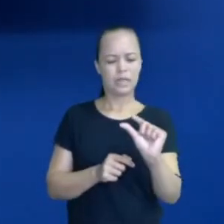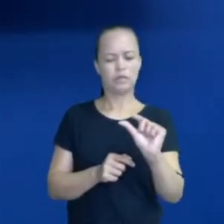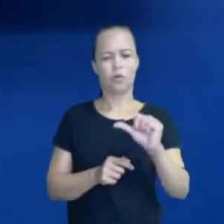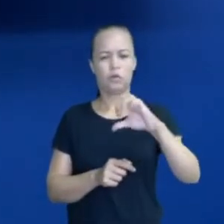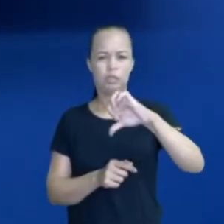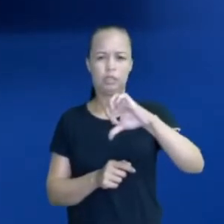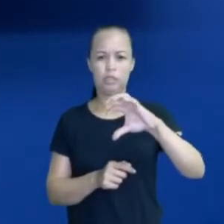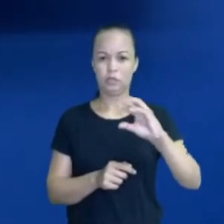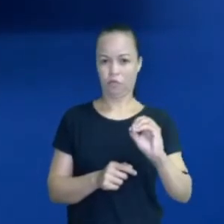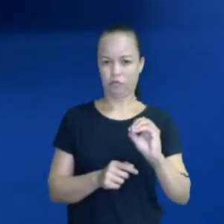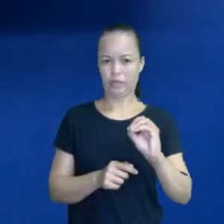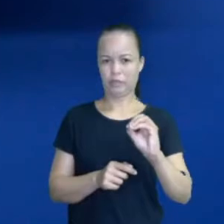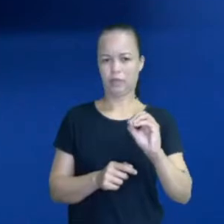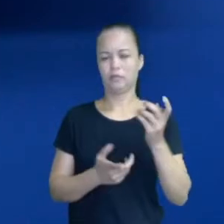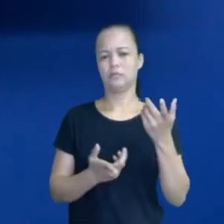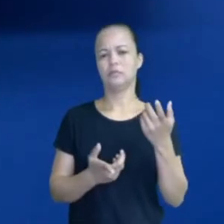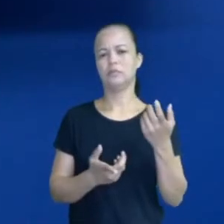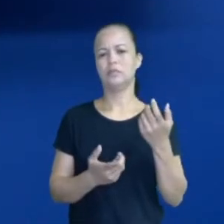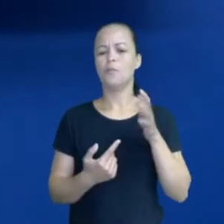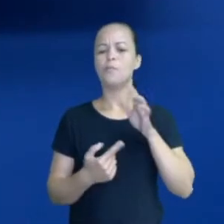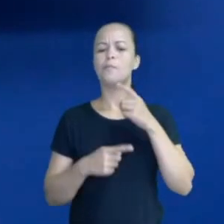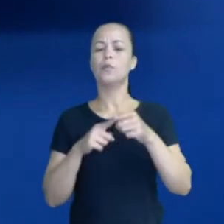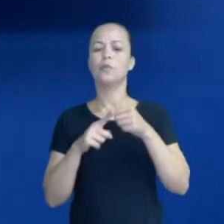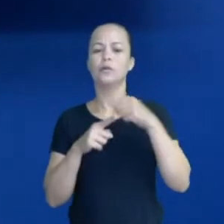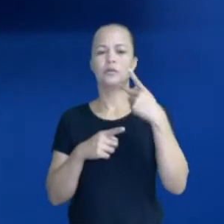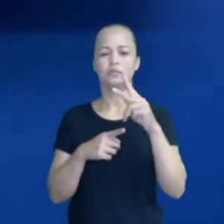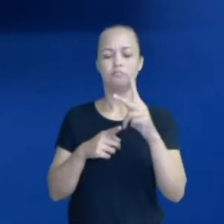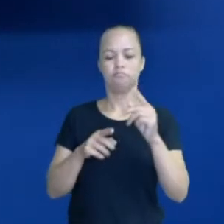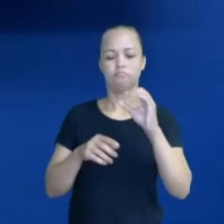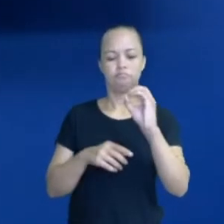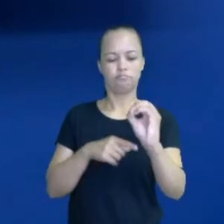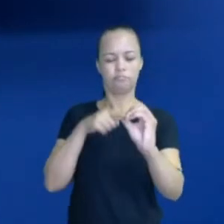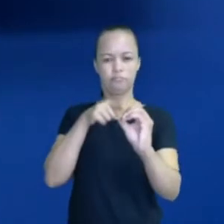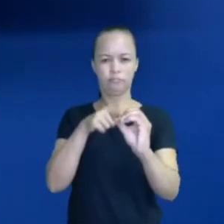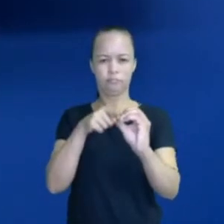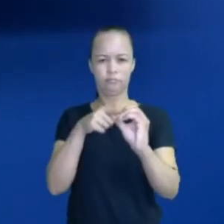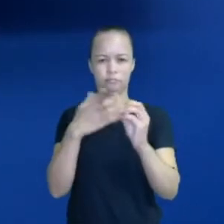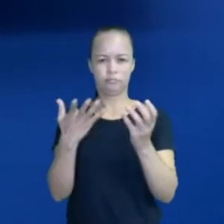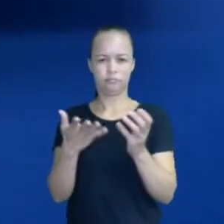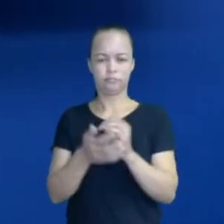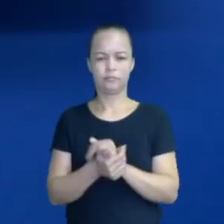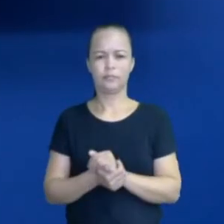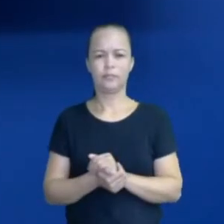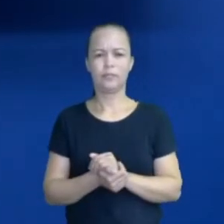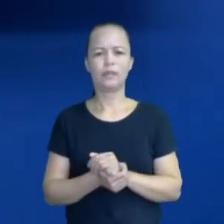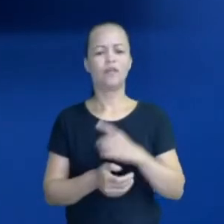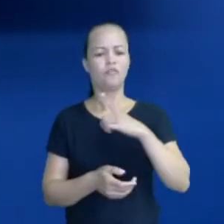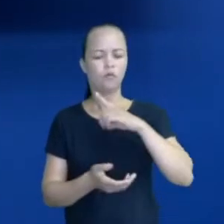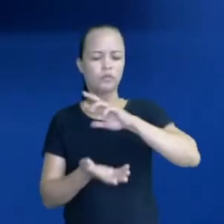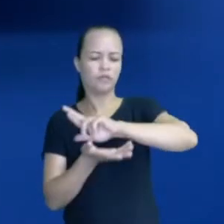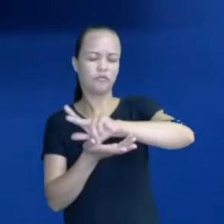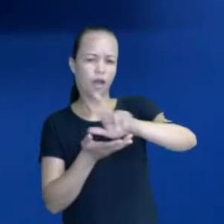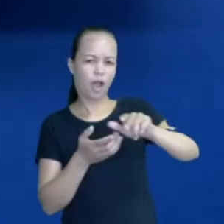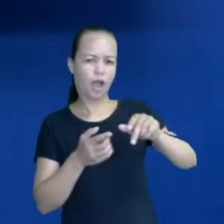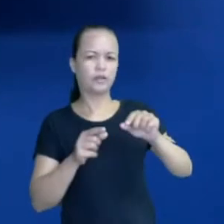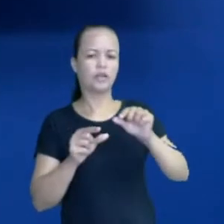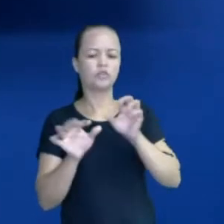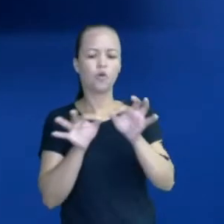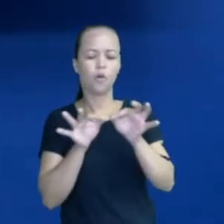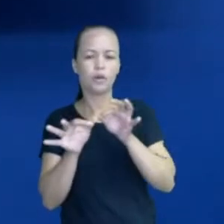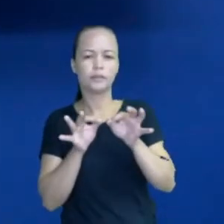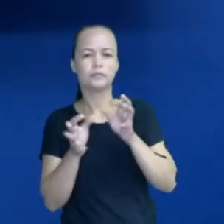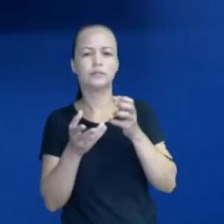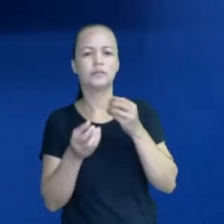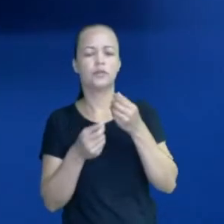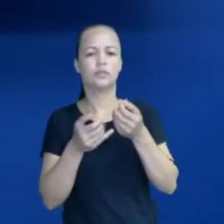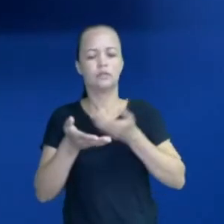a senhora botou o 0? Por conta dessa referência de outros ângulos. Vão existir outras medidas que vão estar